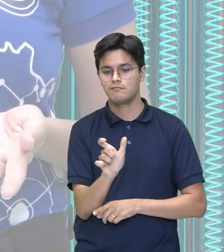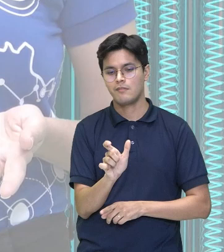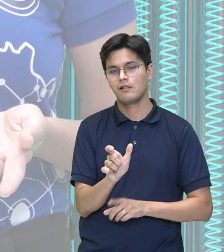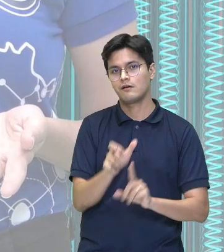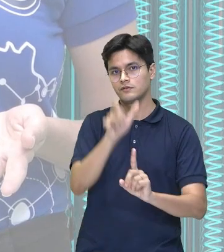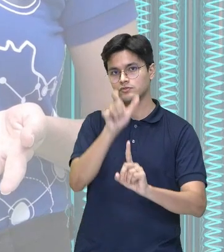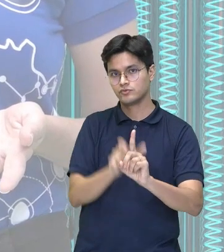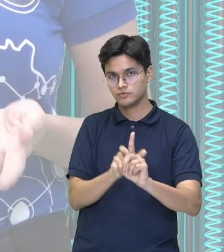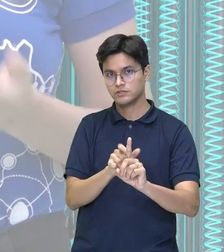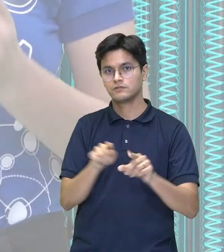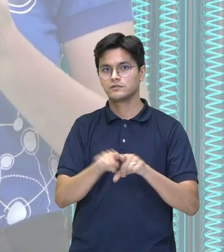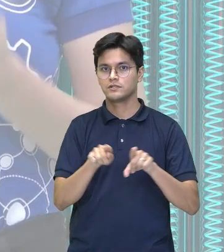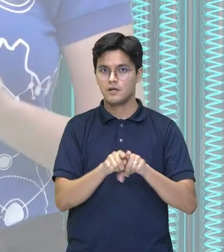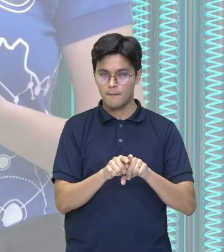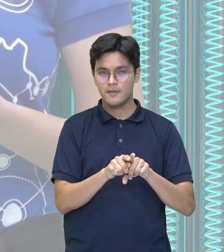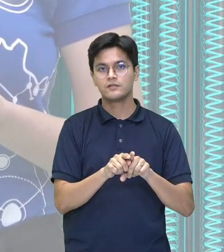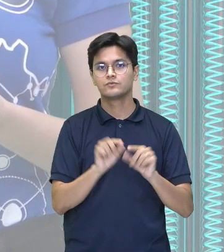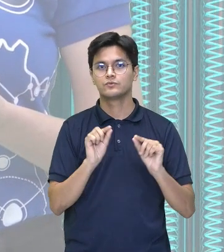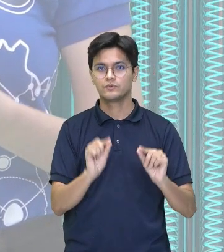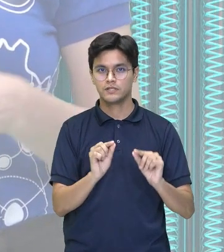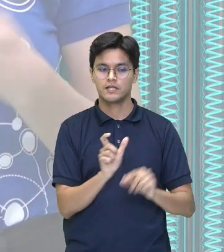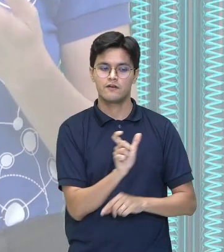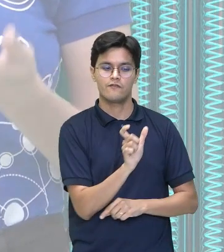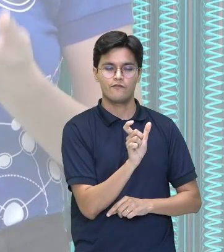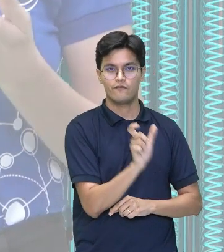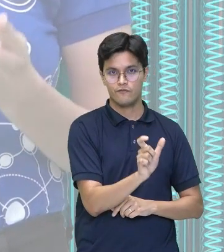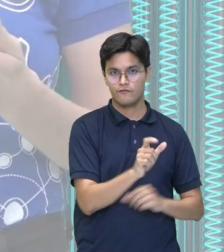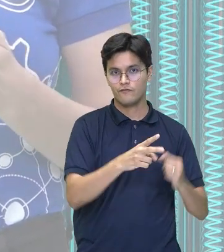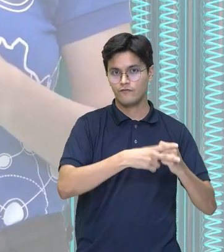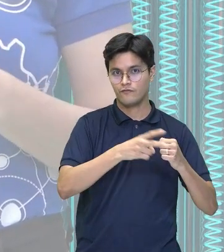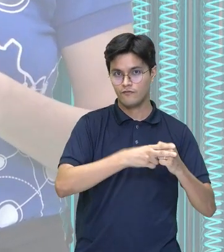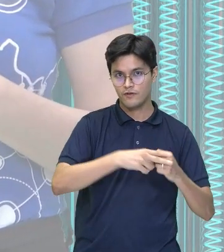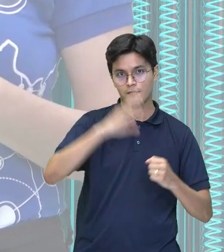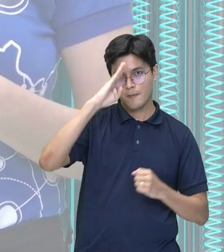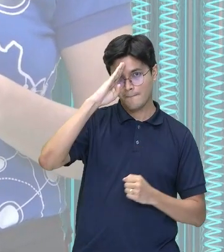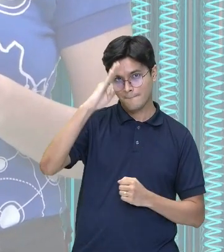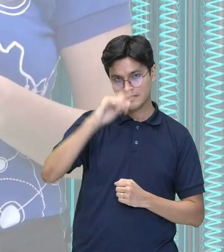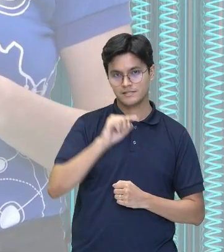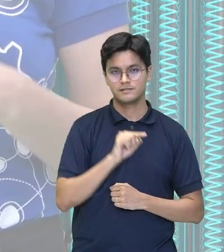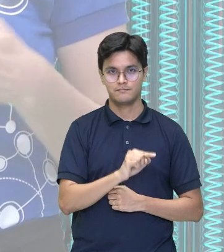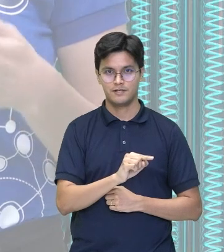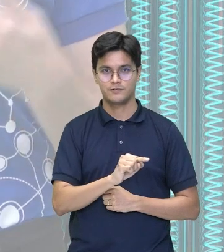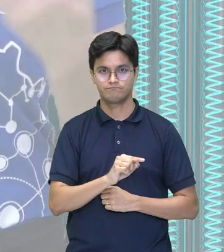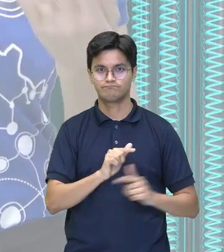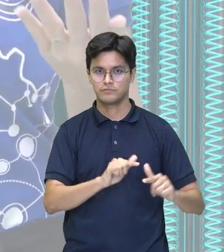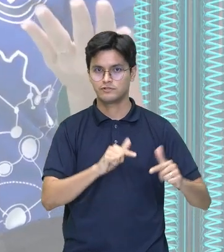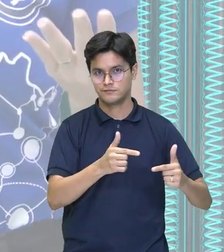the players. E aqui o verbo principal, que é a atividade que eles estavam fazendo, né? Eles